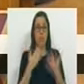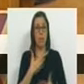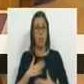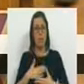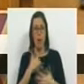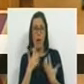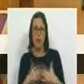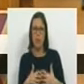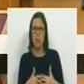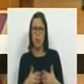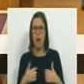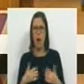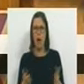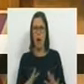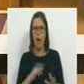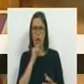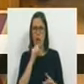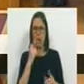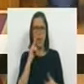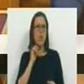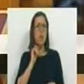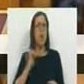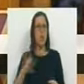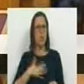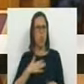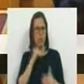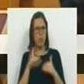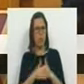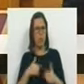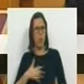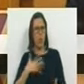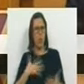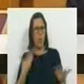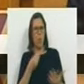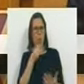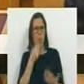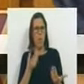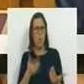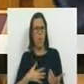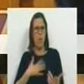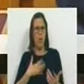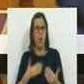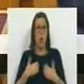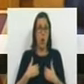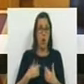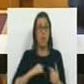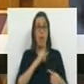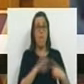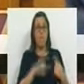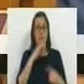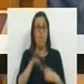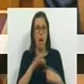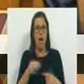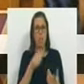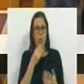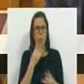-nos-á um benefício da dúvida que nós não teremos tendências suicidas e que não queremos consumir, nem queremos nós, nem as nossas famílias,